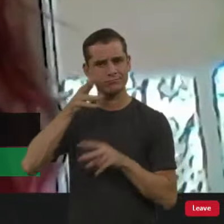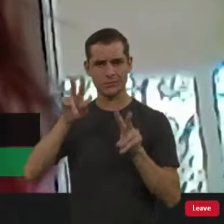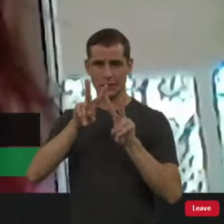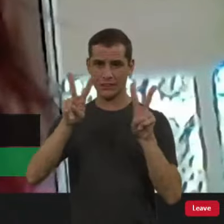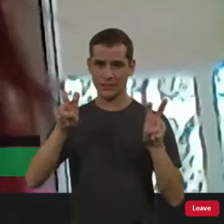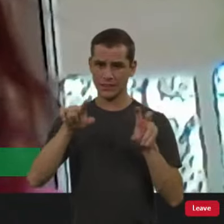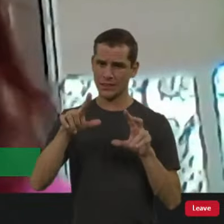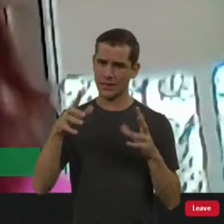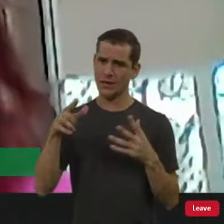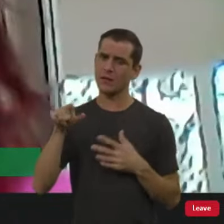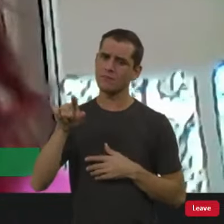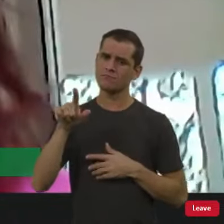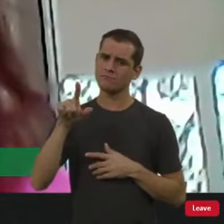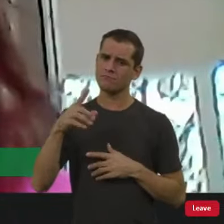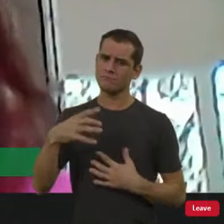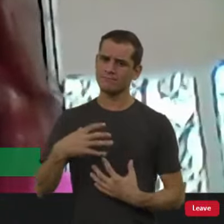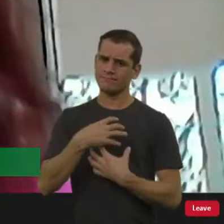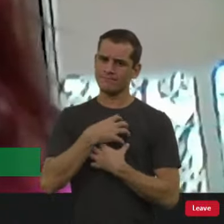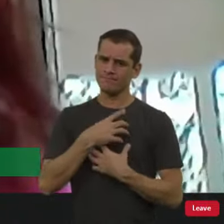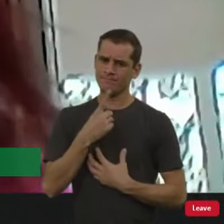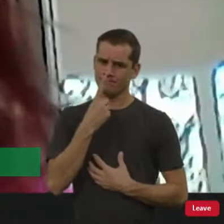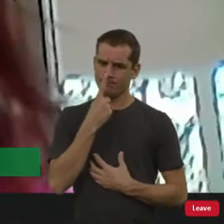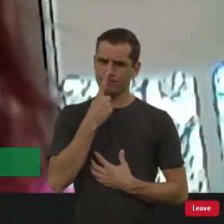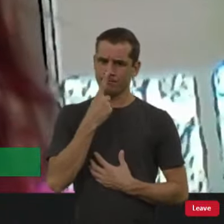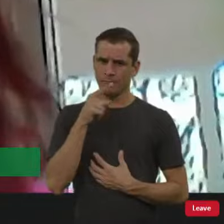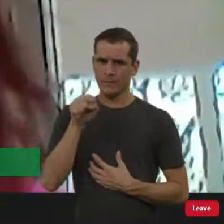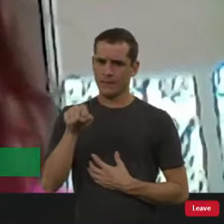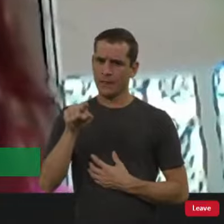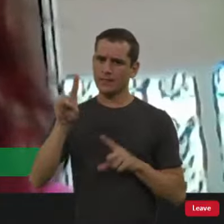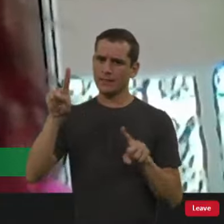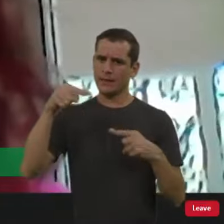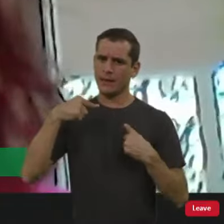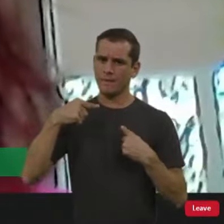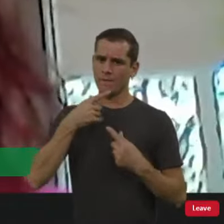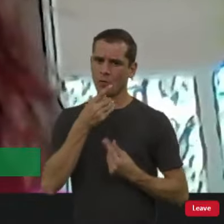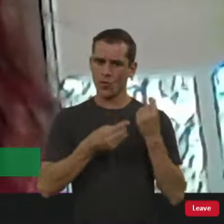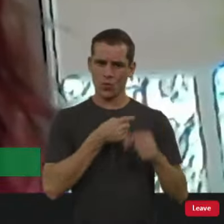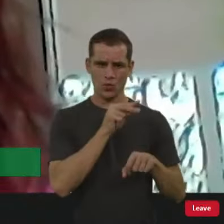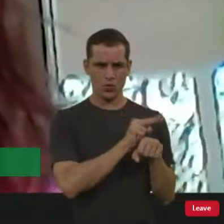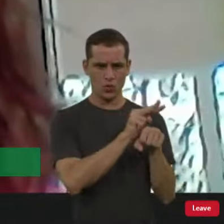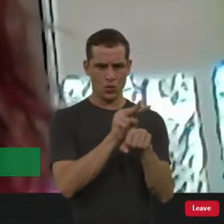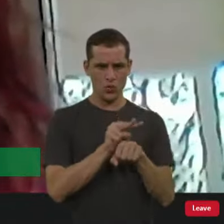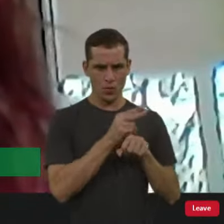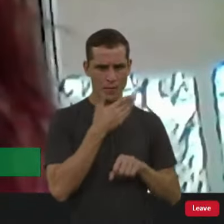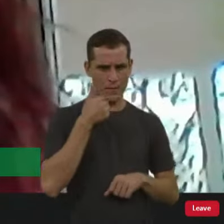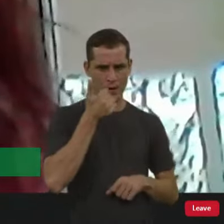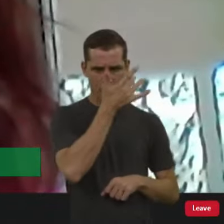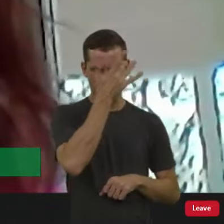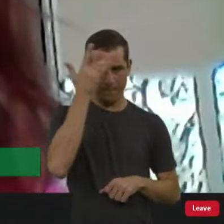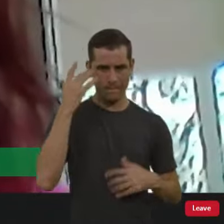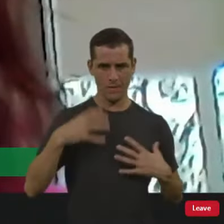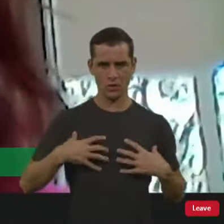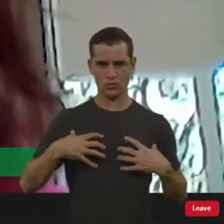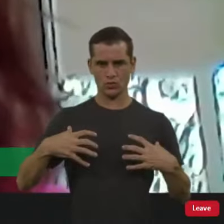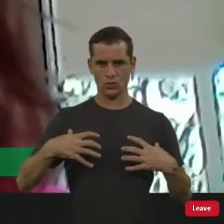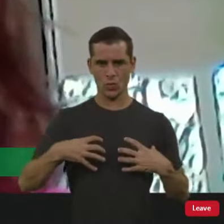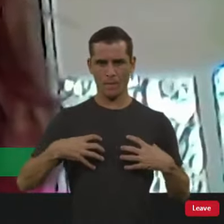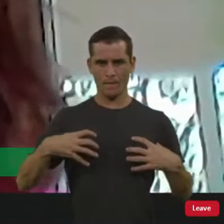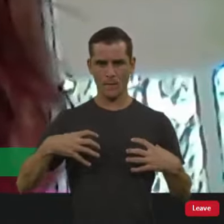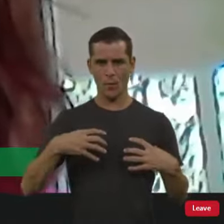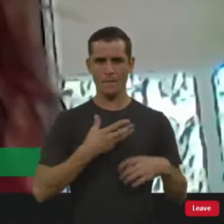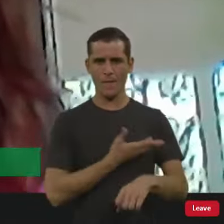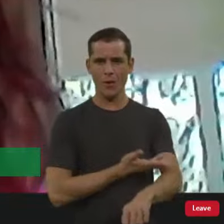caro, que são os desafios para um melhor cuidado das pessoas que vivem com hipertensão pulmonar. Eu falo, então, em nome